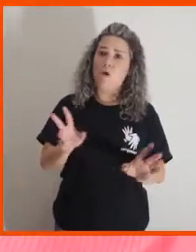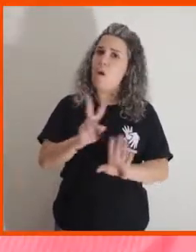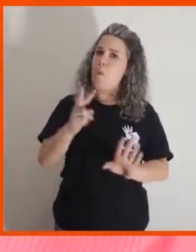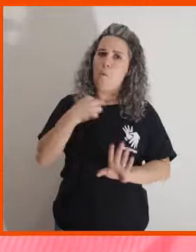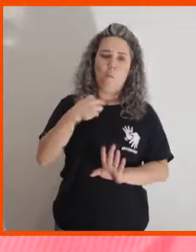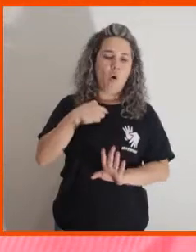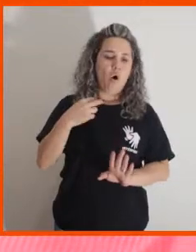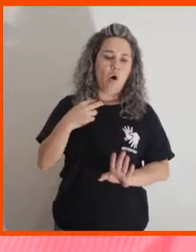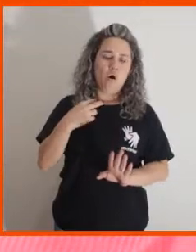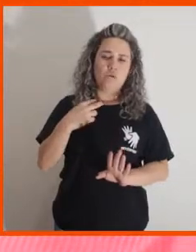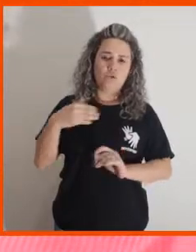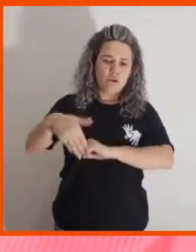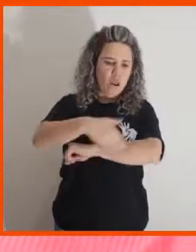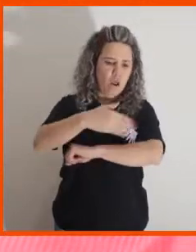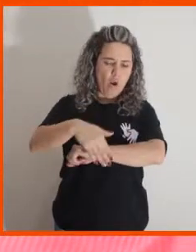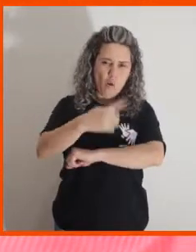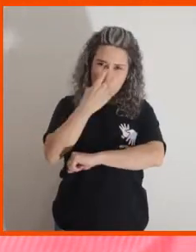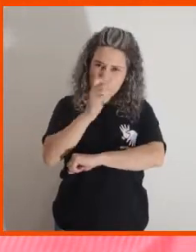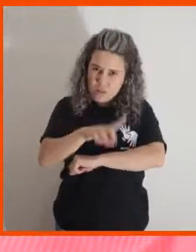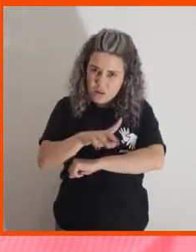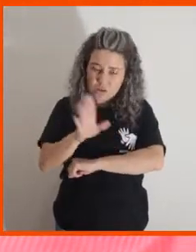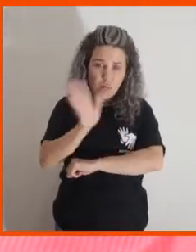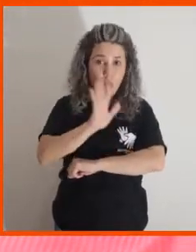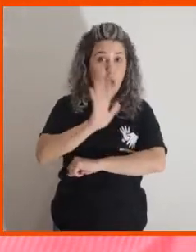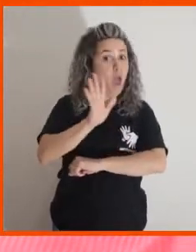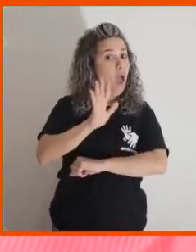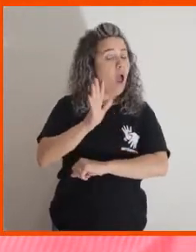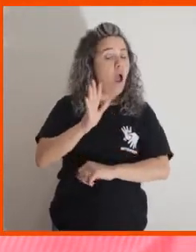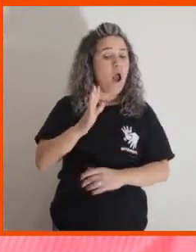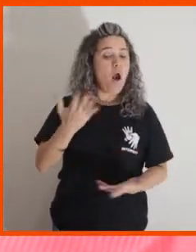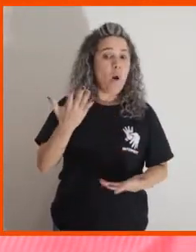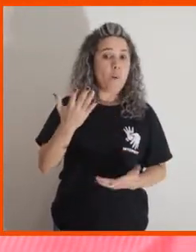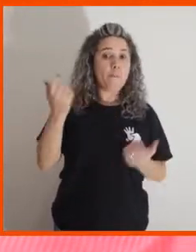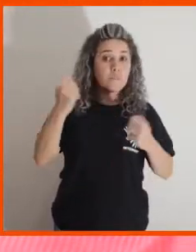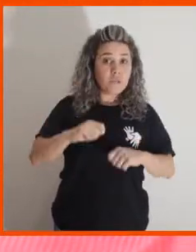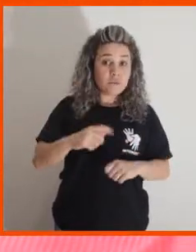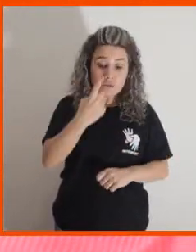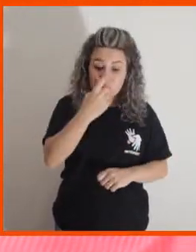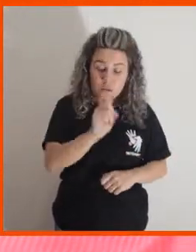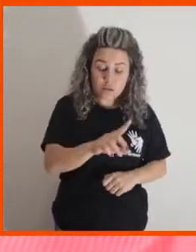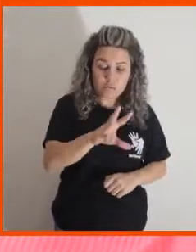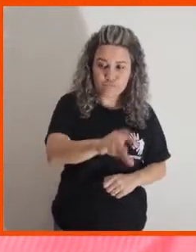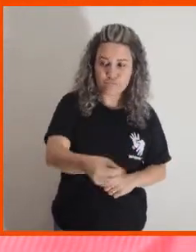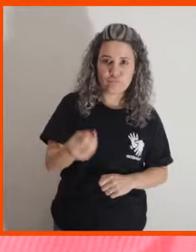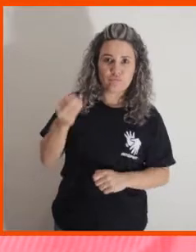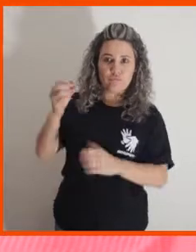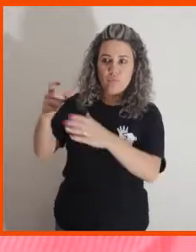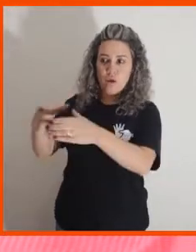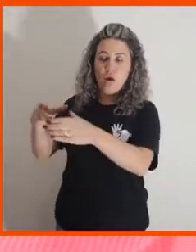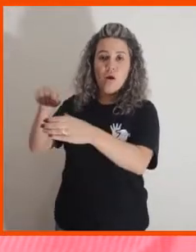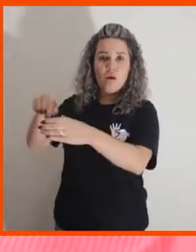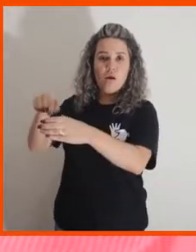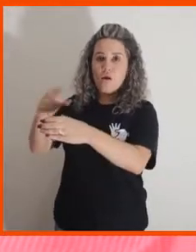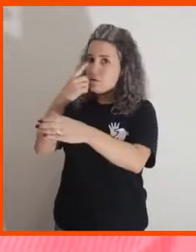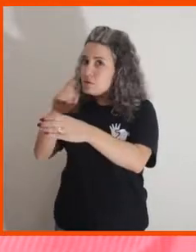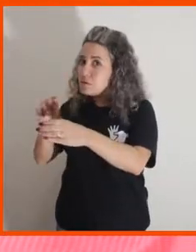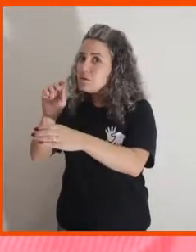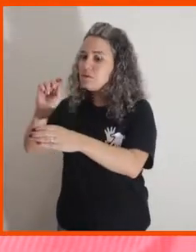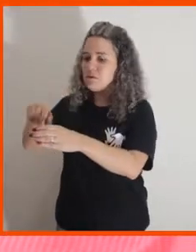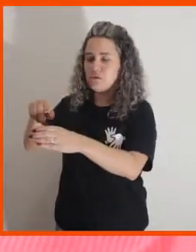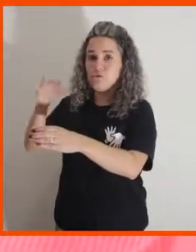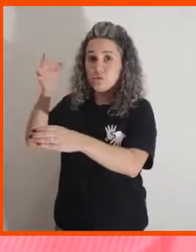Para a comunidade ficar bonita, a comunidade ficar limpa, a comunidade ser organizada,